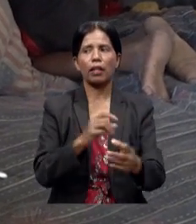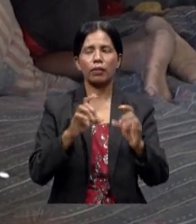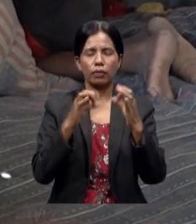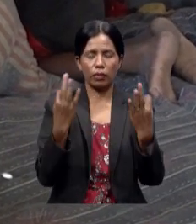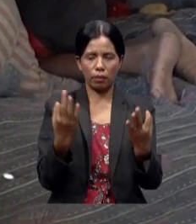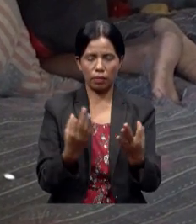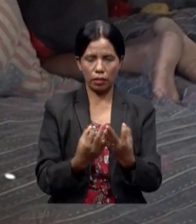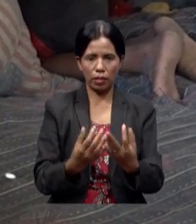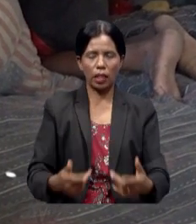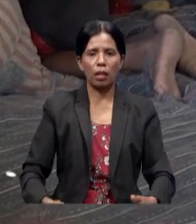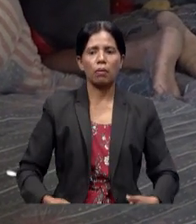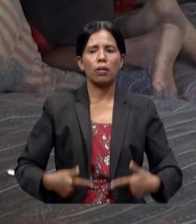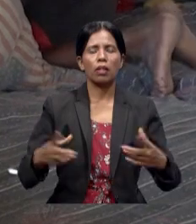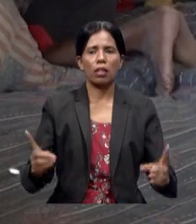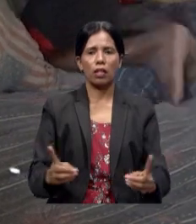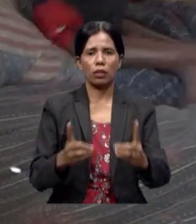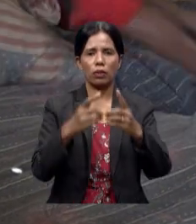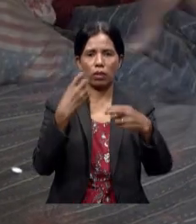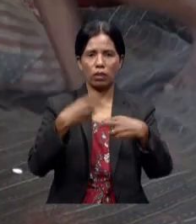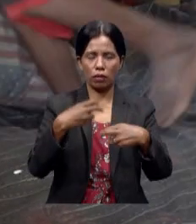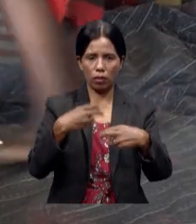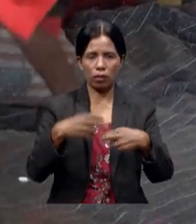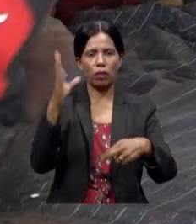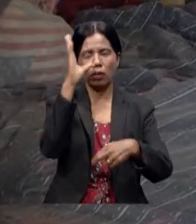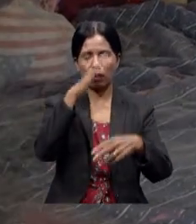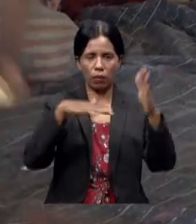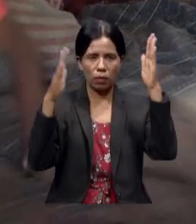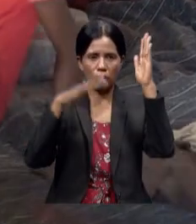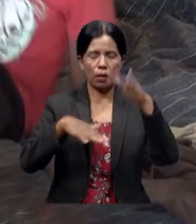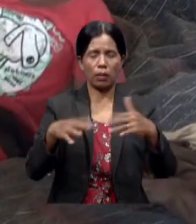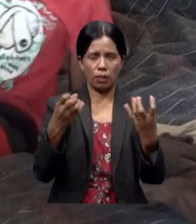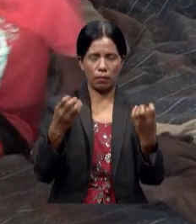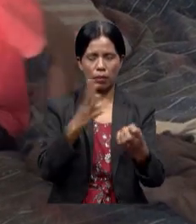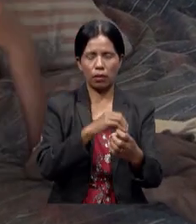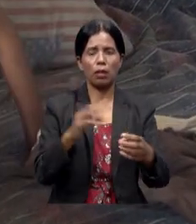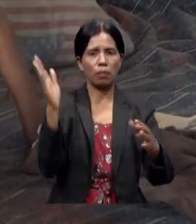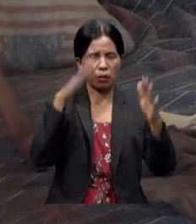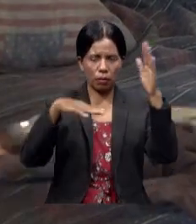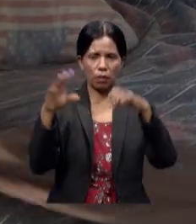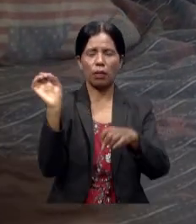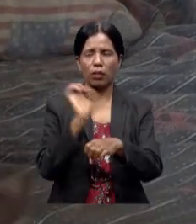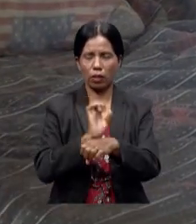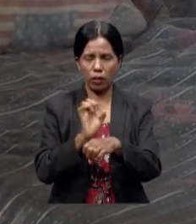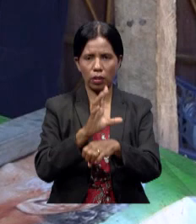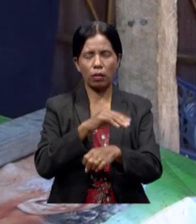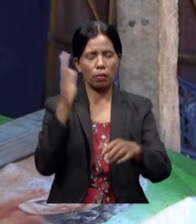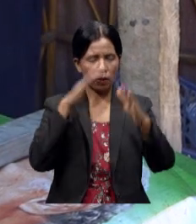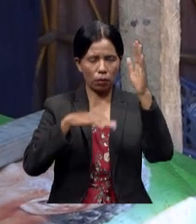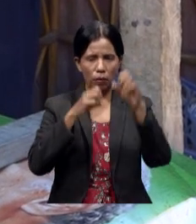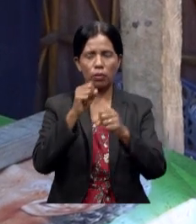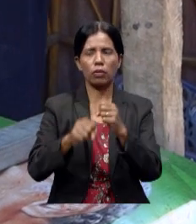Morris hasoro dificuldade no problema oi hanesan problema ekonomia problema social